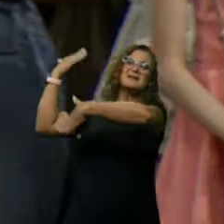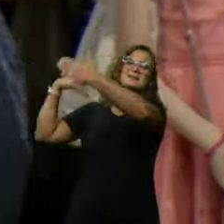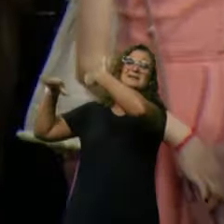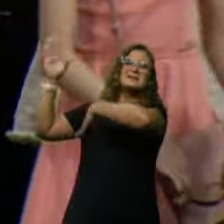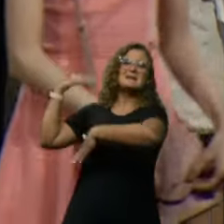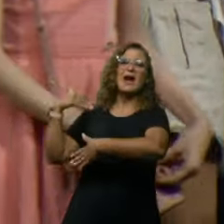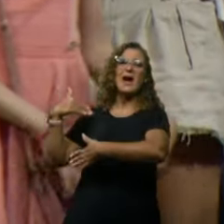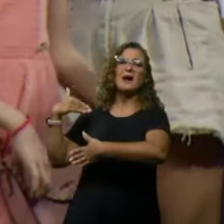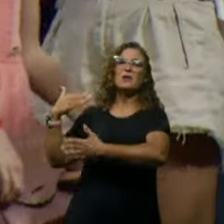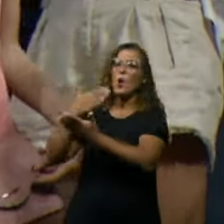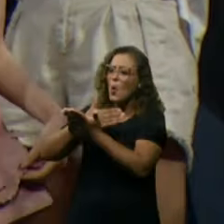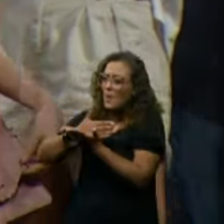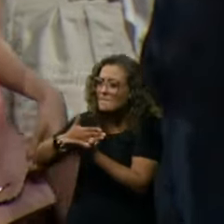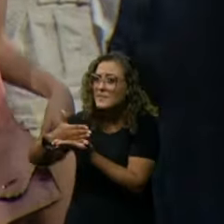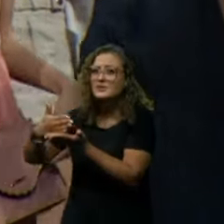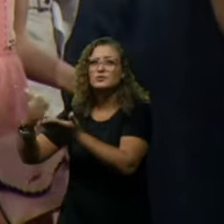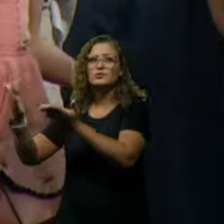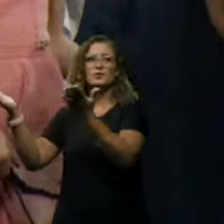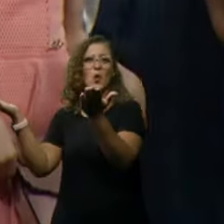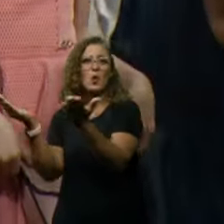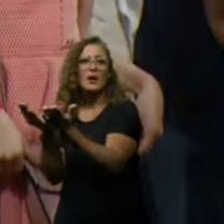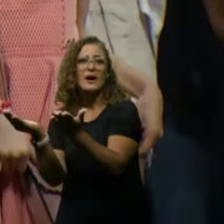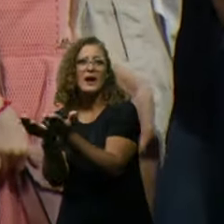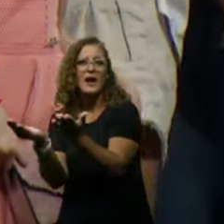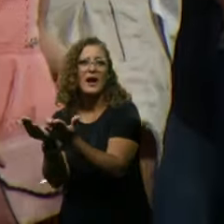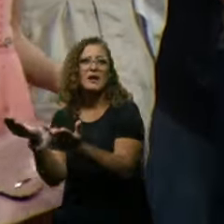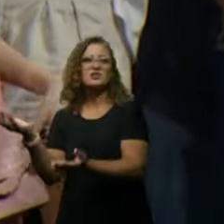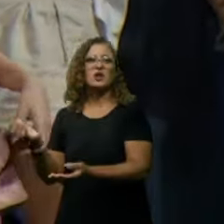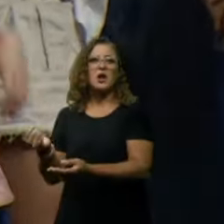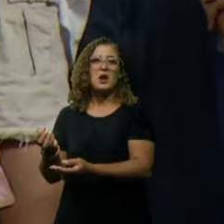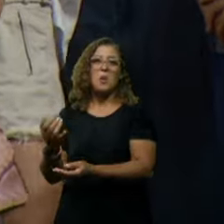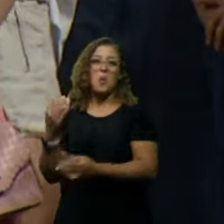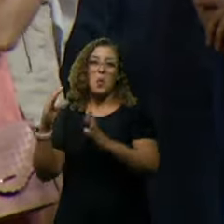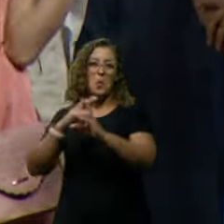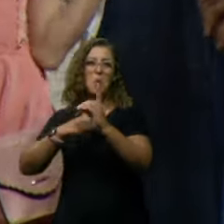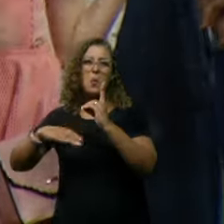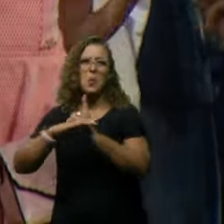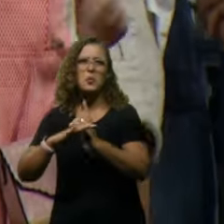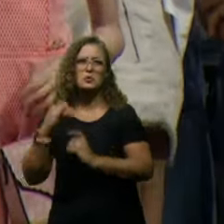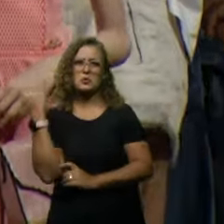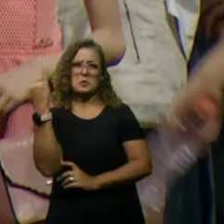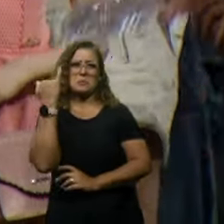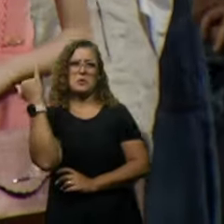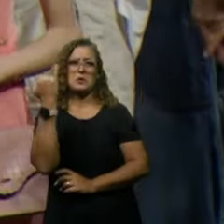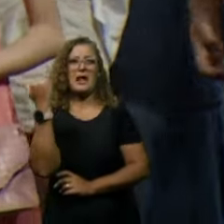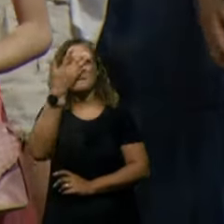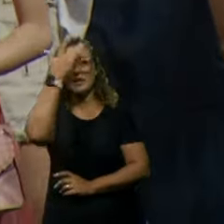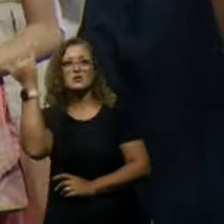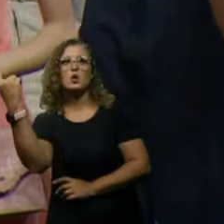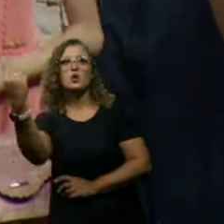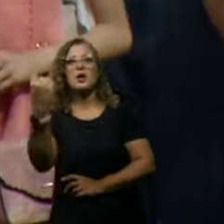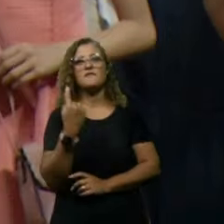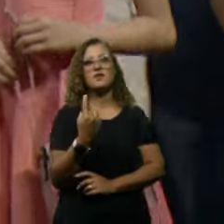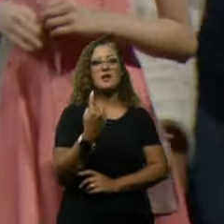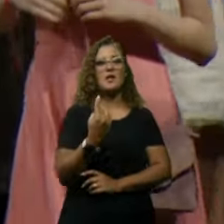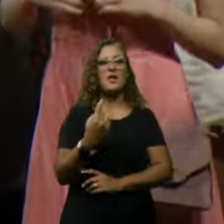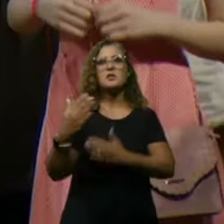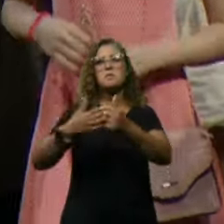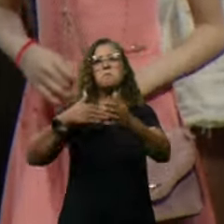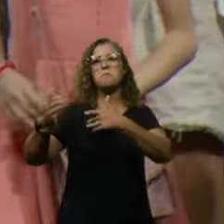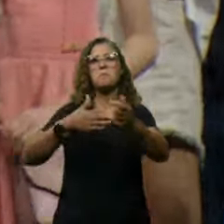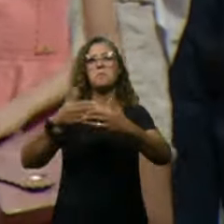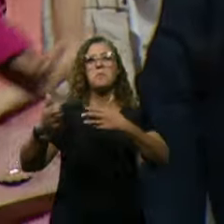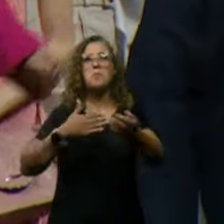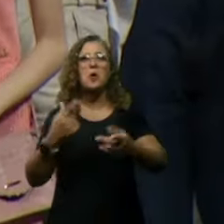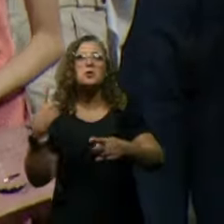fé aquela quando o culto não importava que ia pregar ou cantar porque tu nunca precisava que tivesse motivos tu vinha com os próprios motivos